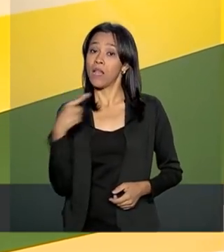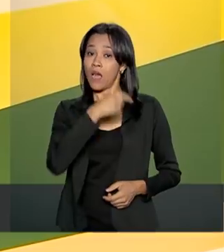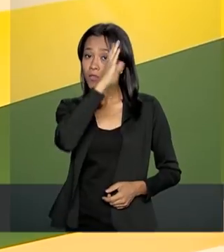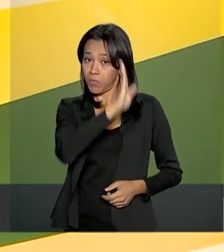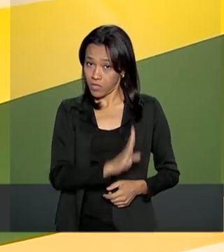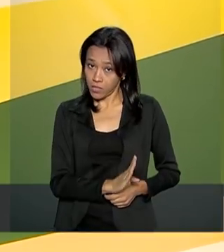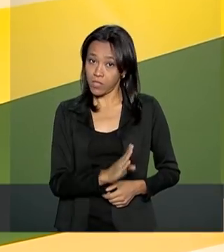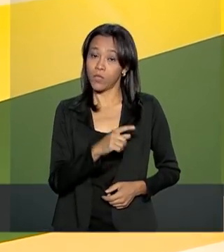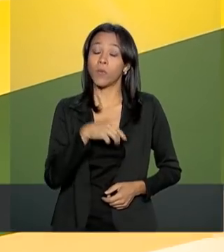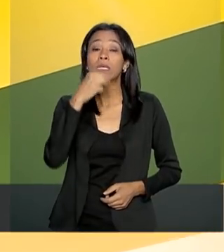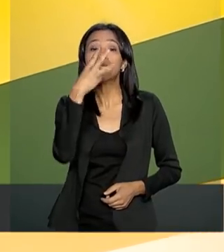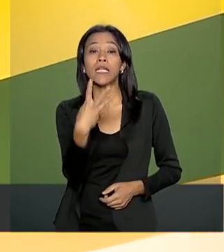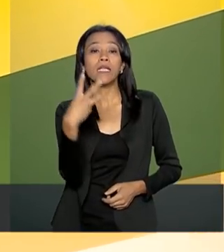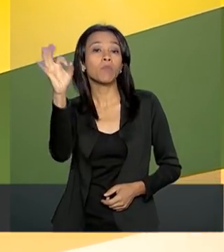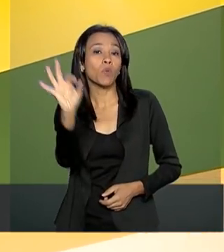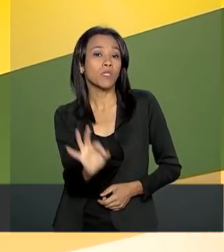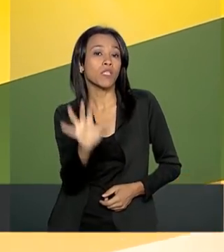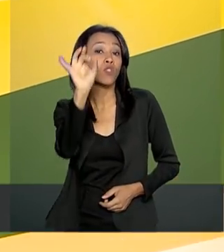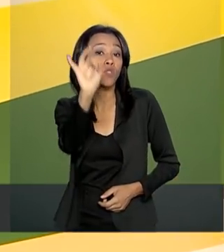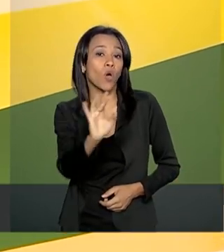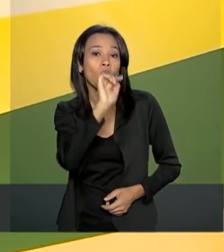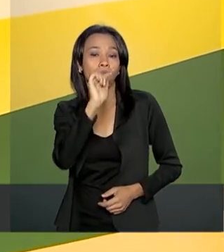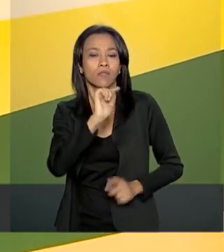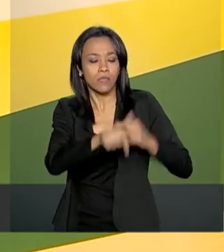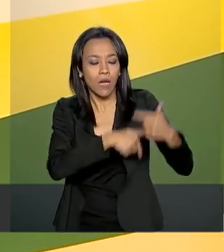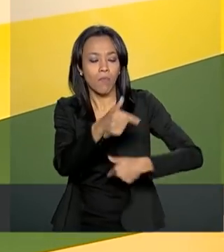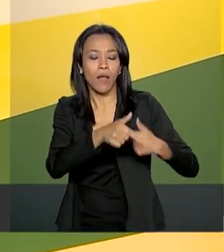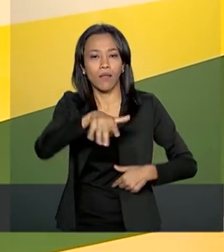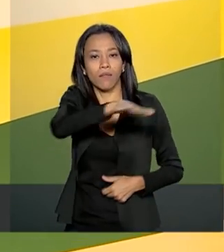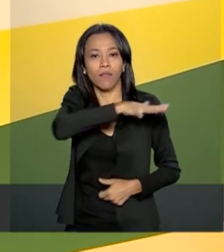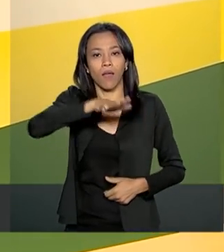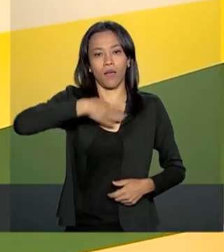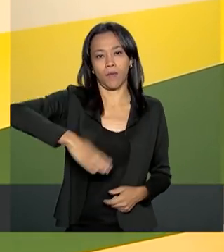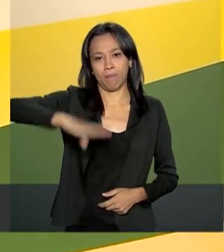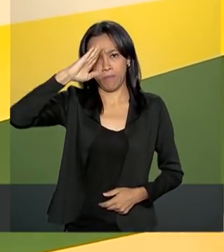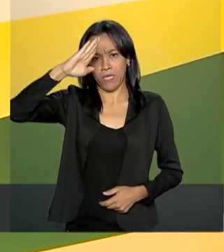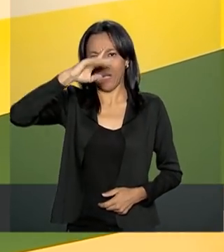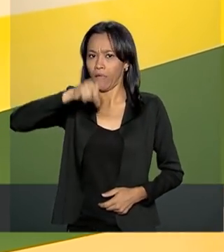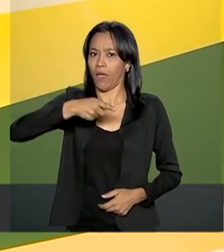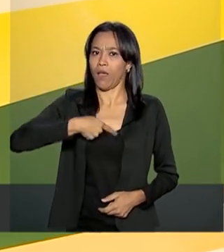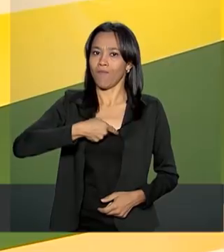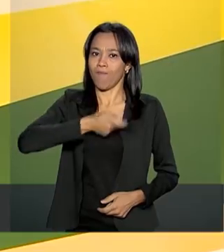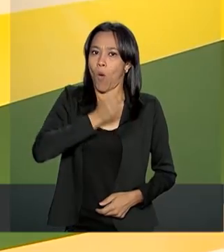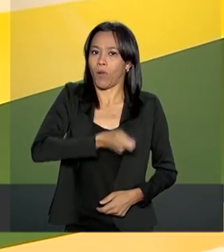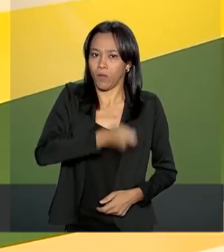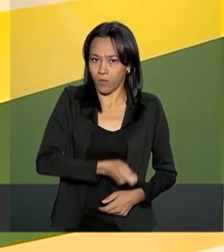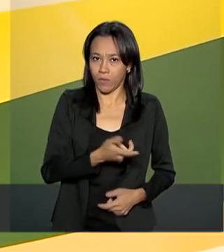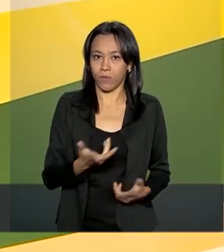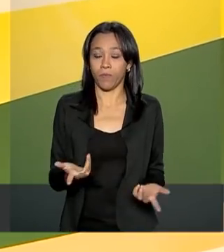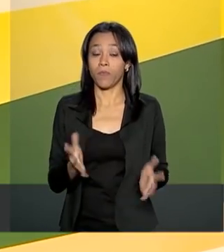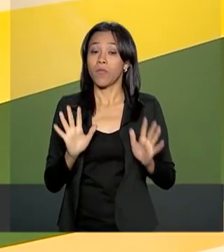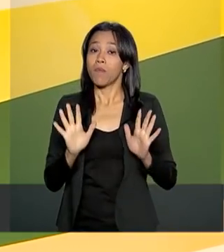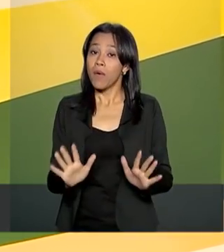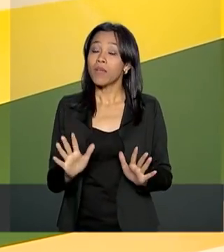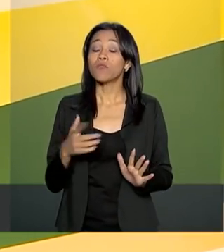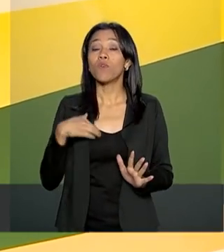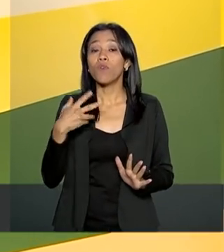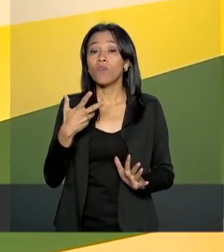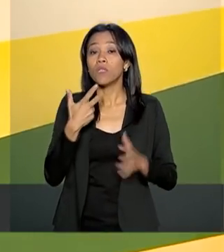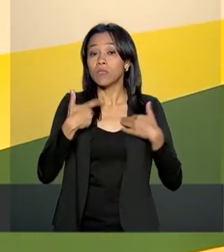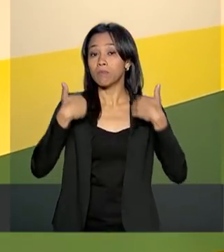em torno de 3% é que presta o serviço militar obrigatório. Mas eu quero falar de uma passagem minha do Exército